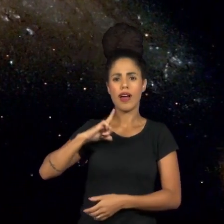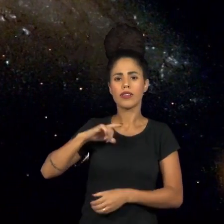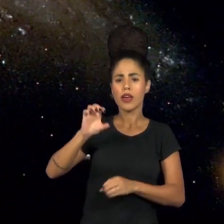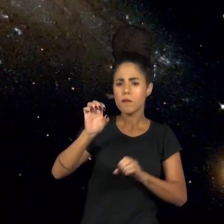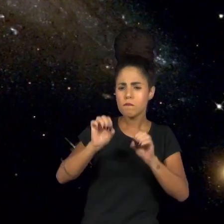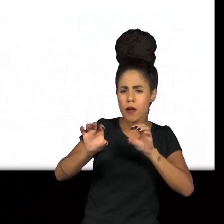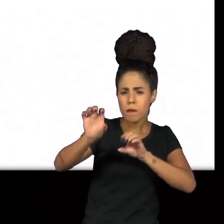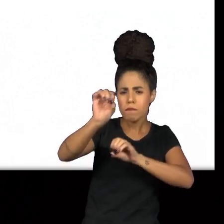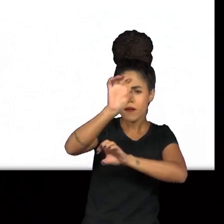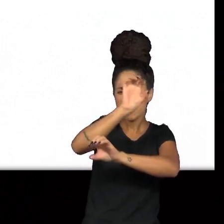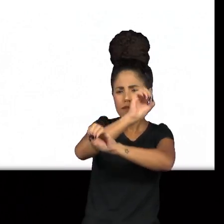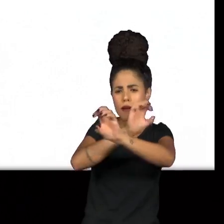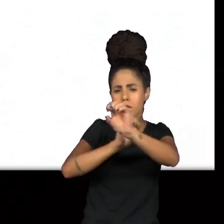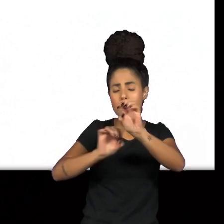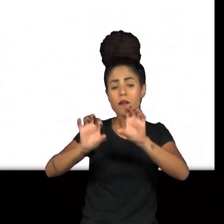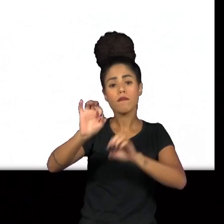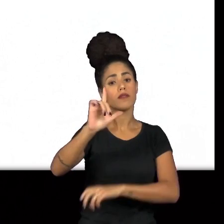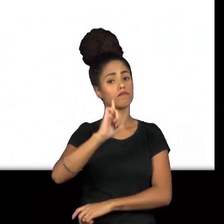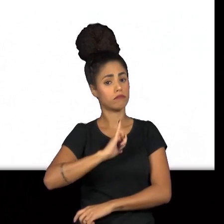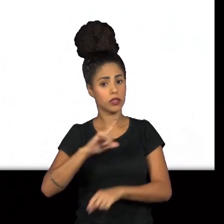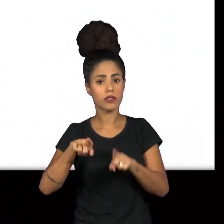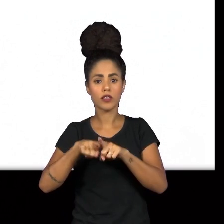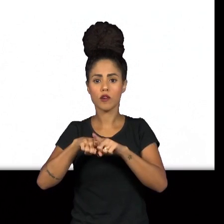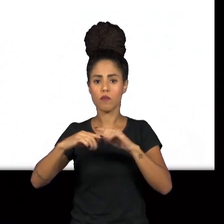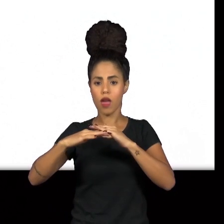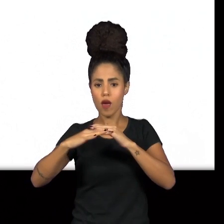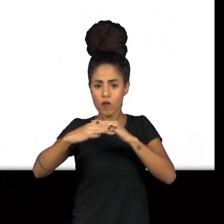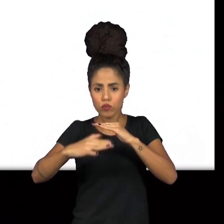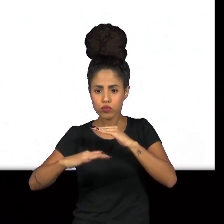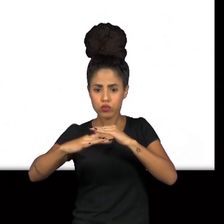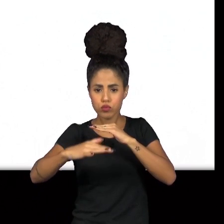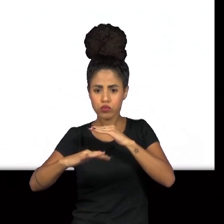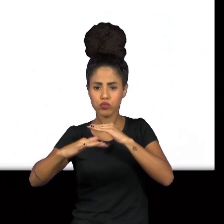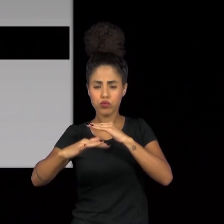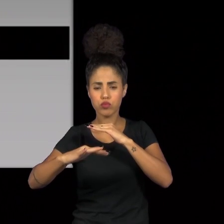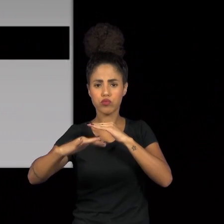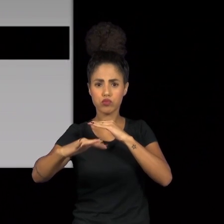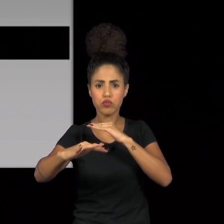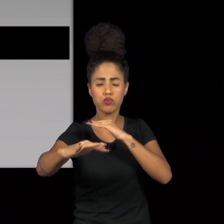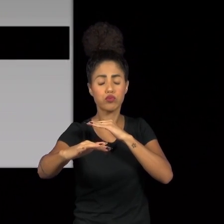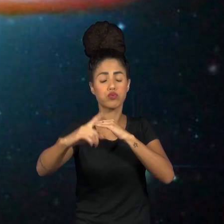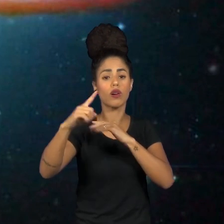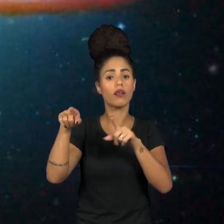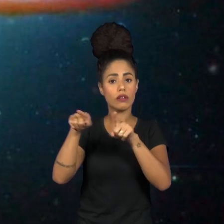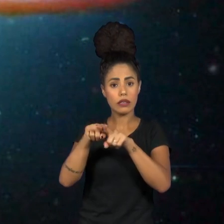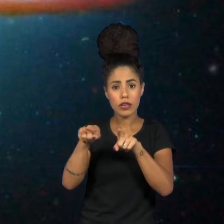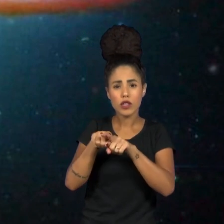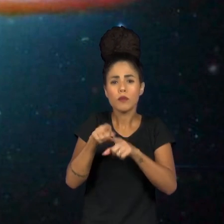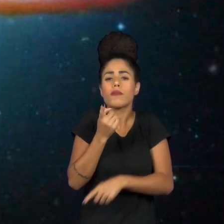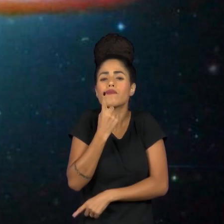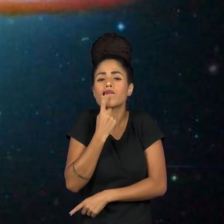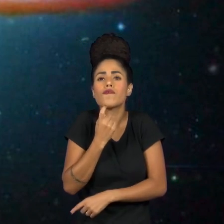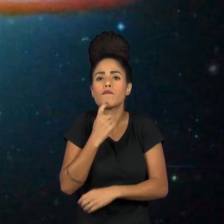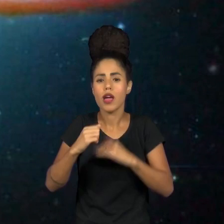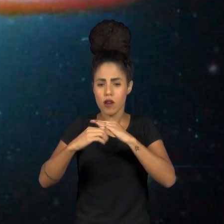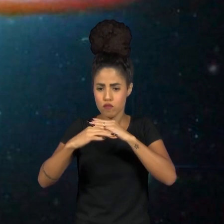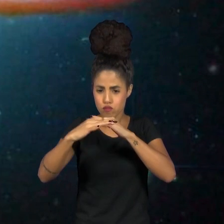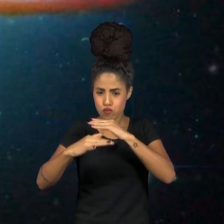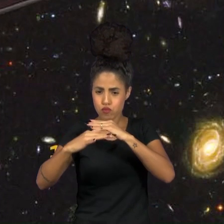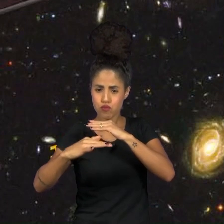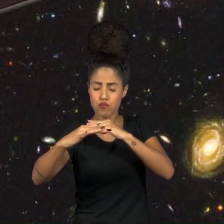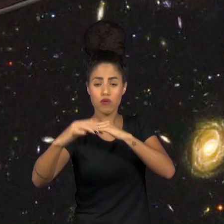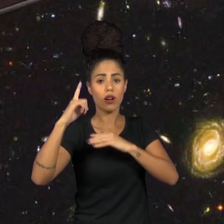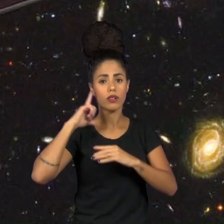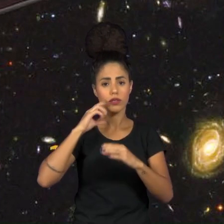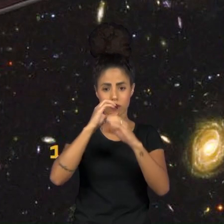mais familiar, mas existem as ondas ultravioleta, as de rádio e o infravermelho, por exemplo.